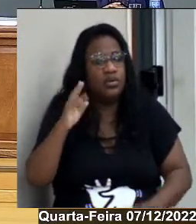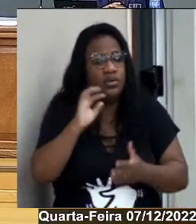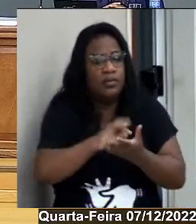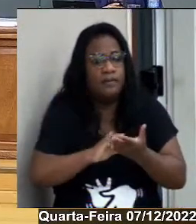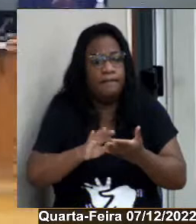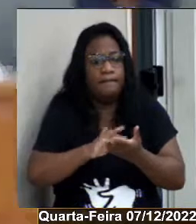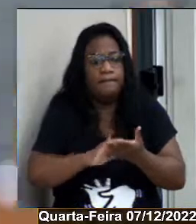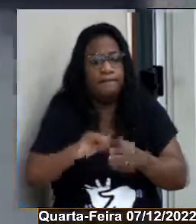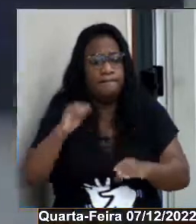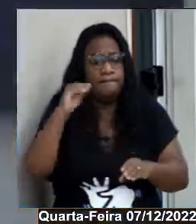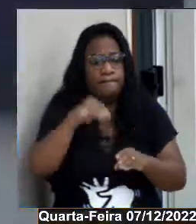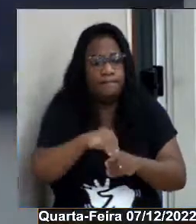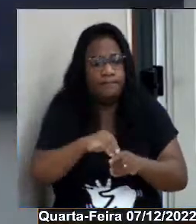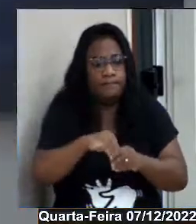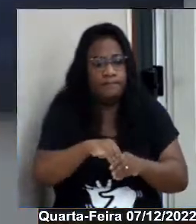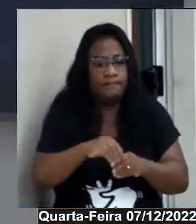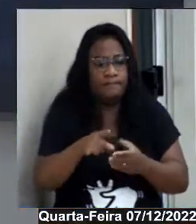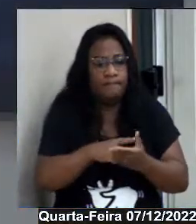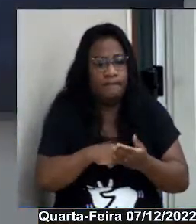voto de forma eletrônica.